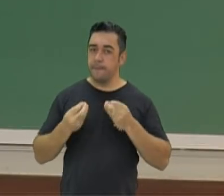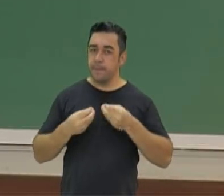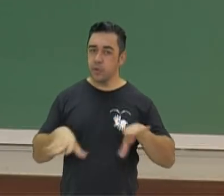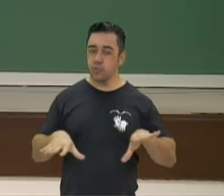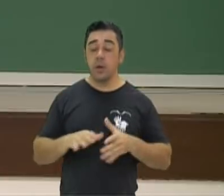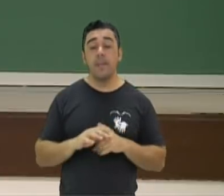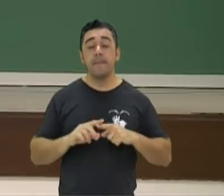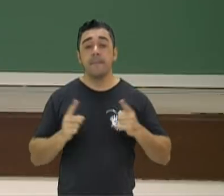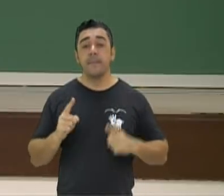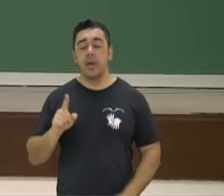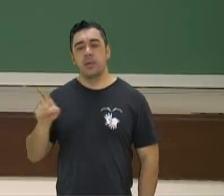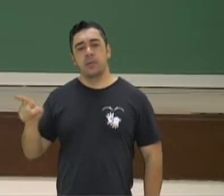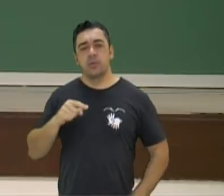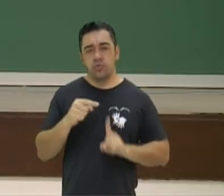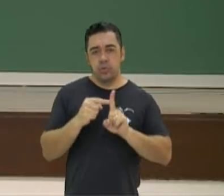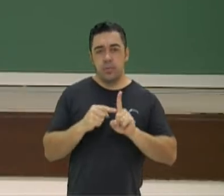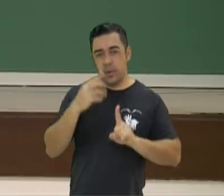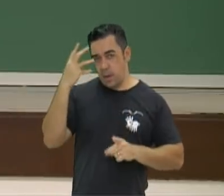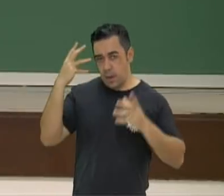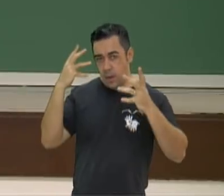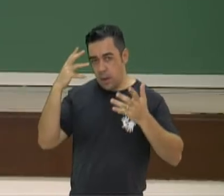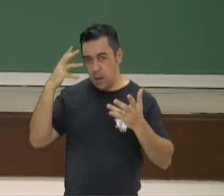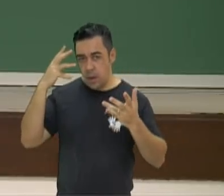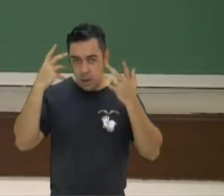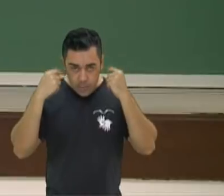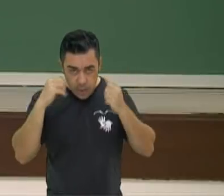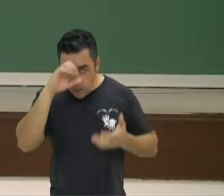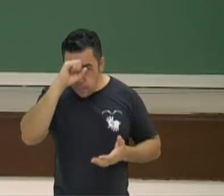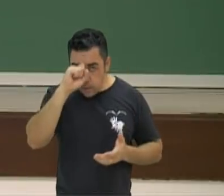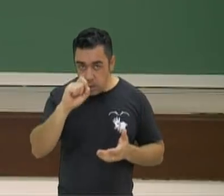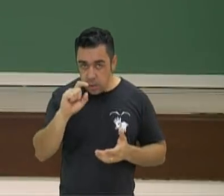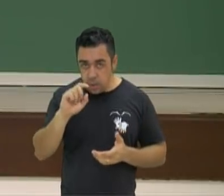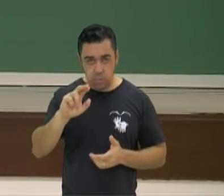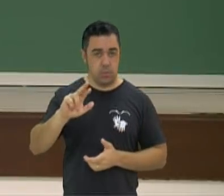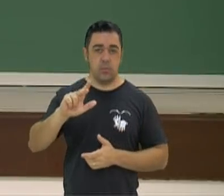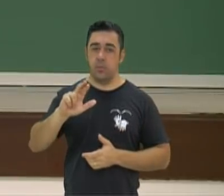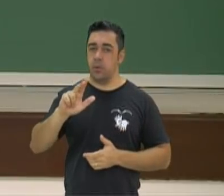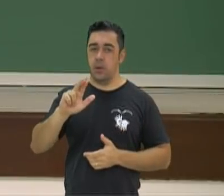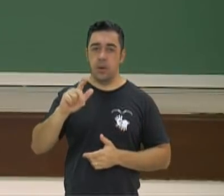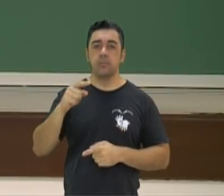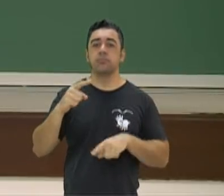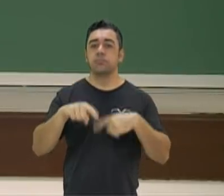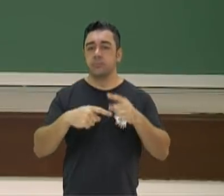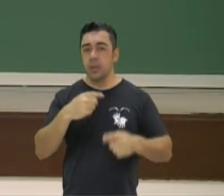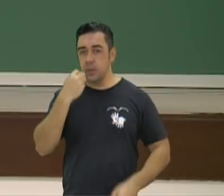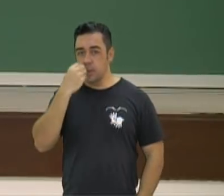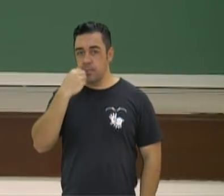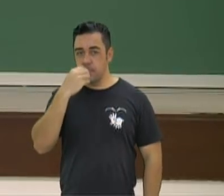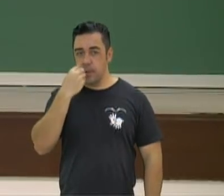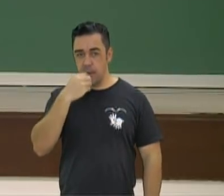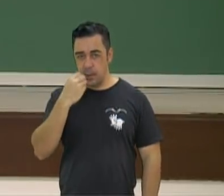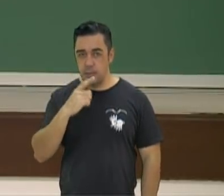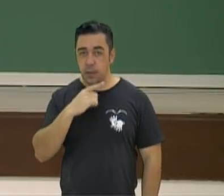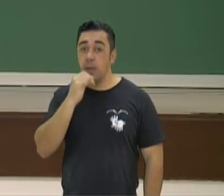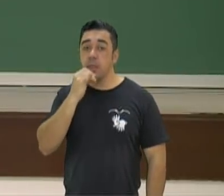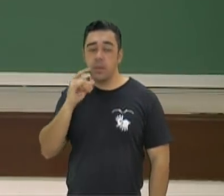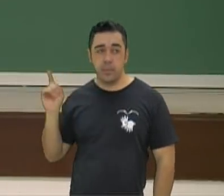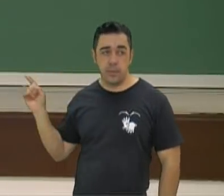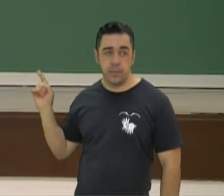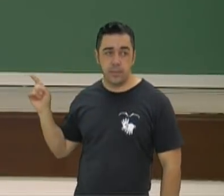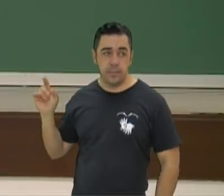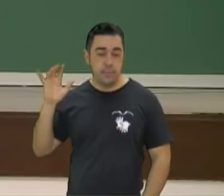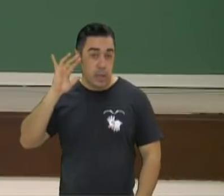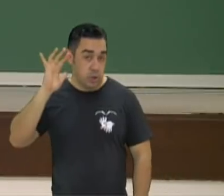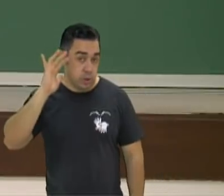as espécies, os animais, por exemplo, eles nascem sabendo isso? Não, né? Eles vão passar por alguma experiência ruim. Por exemplo, né? Faz